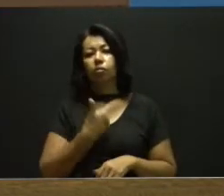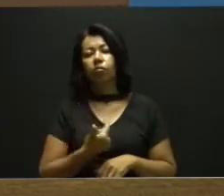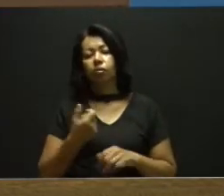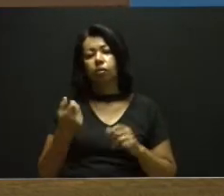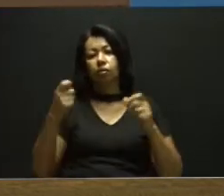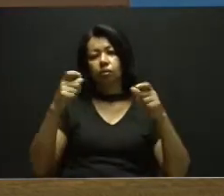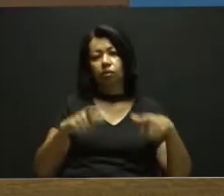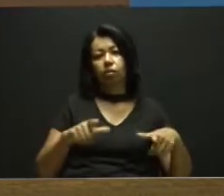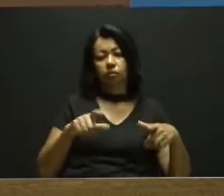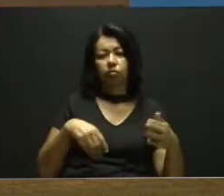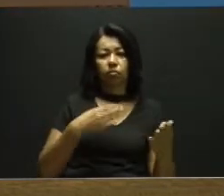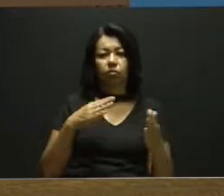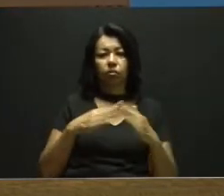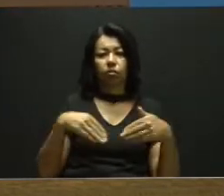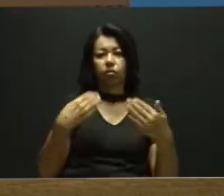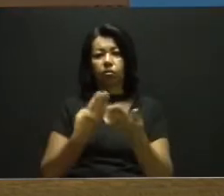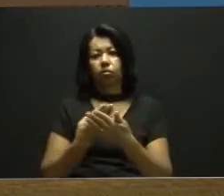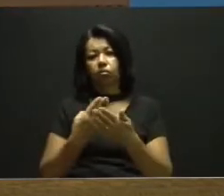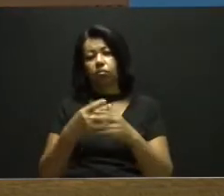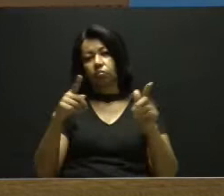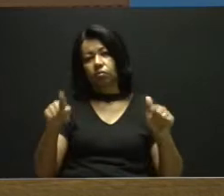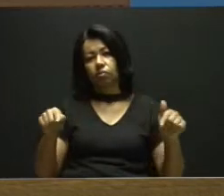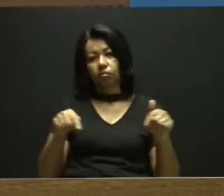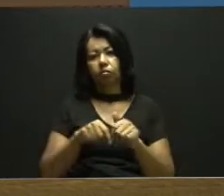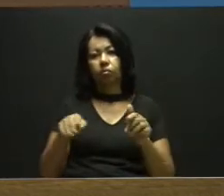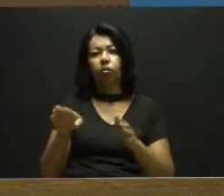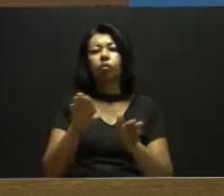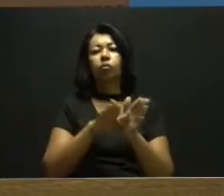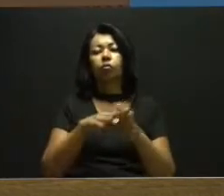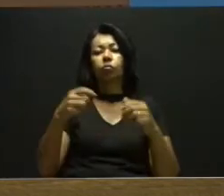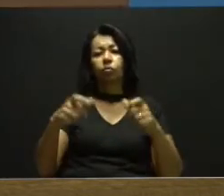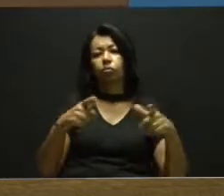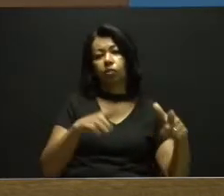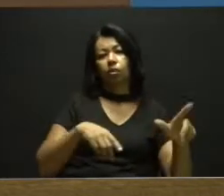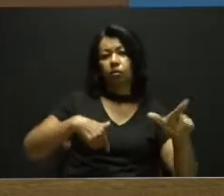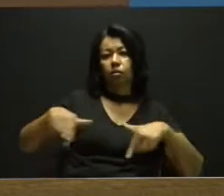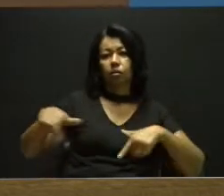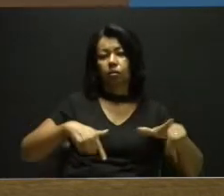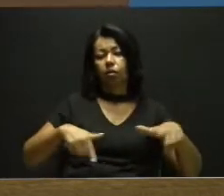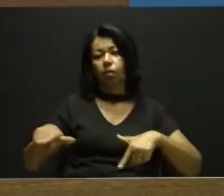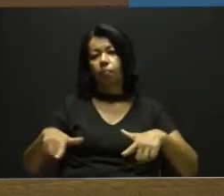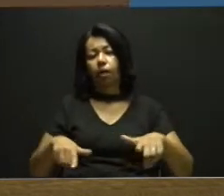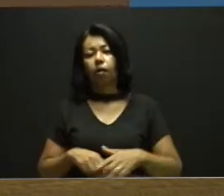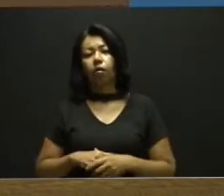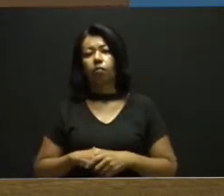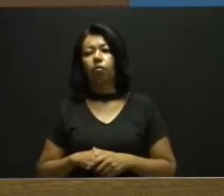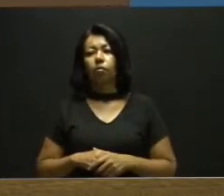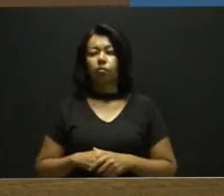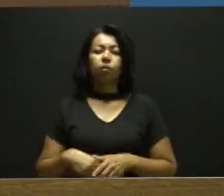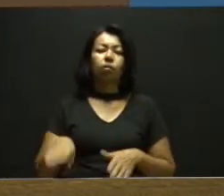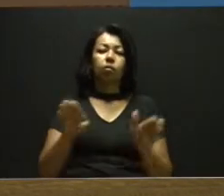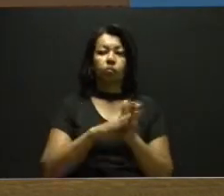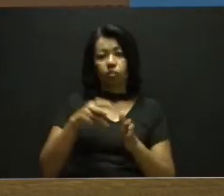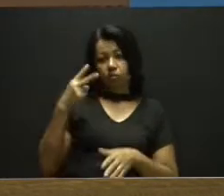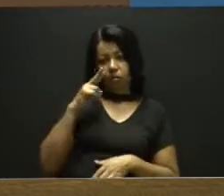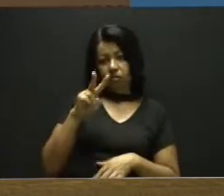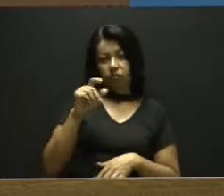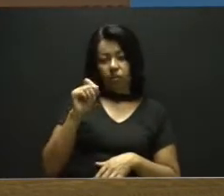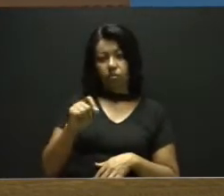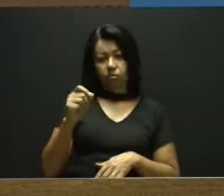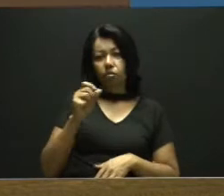aula e todos os ambientes de trabalho a lição que tiro de tudo isso